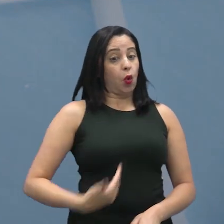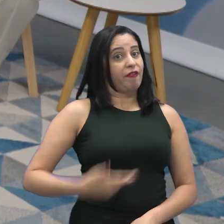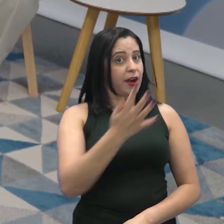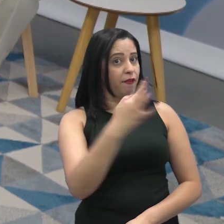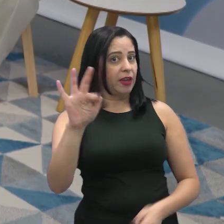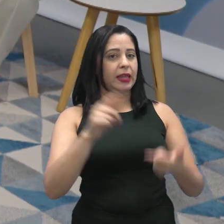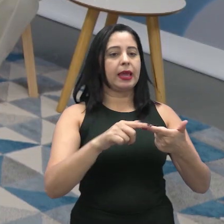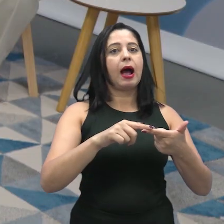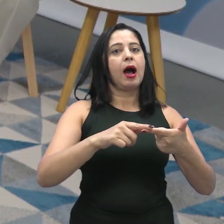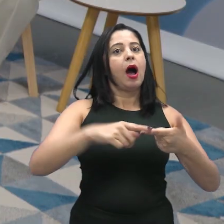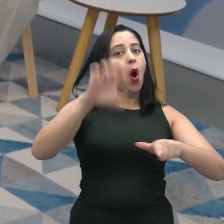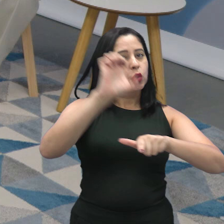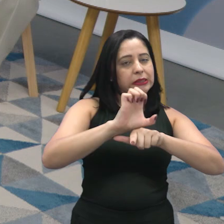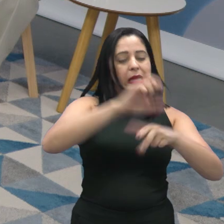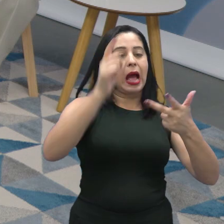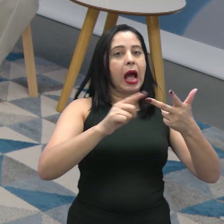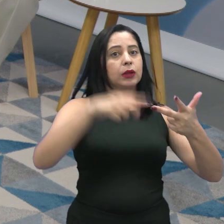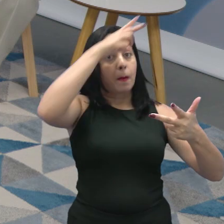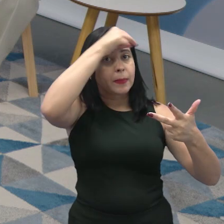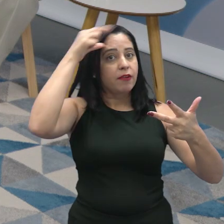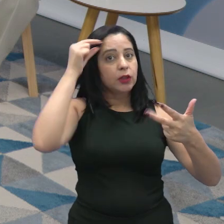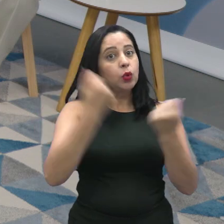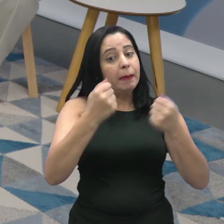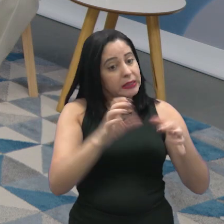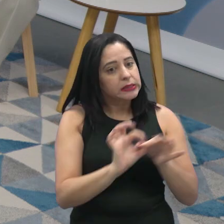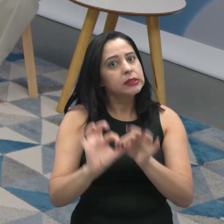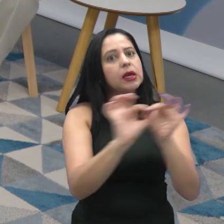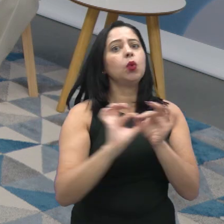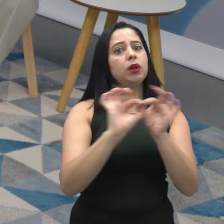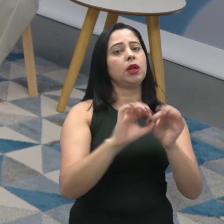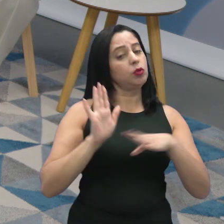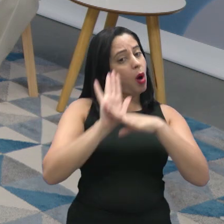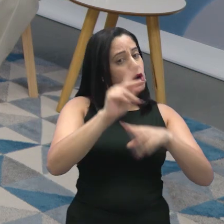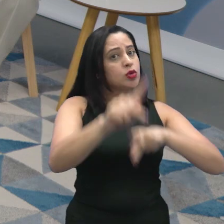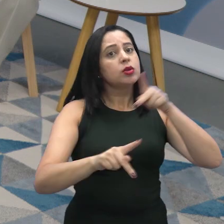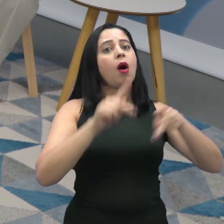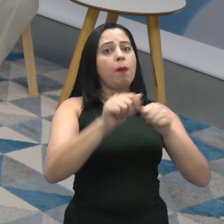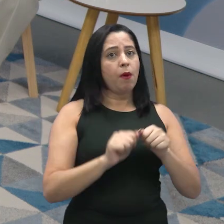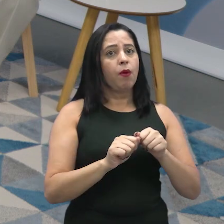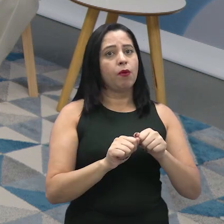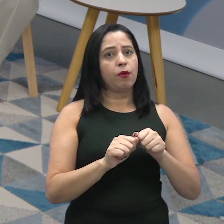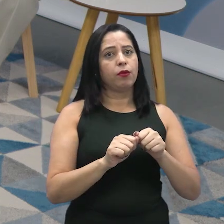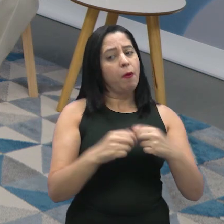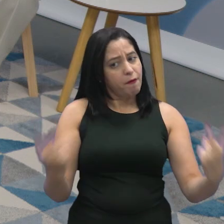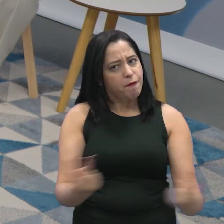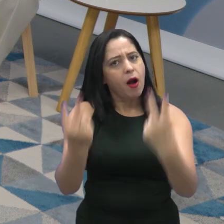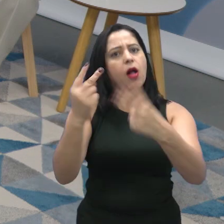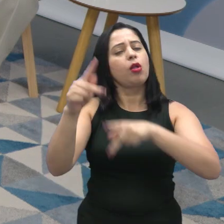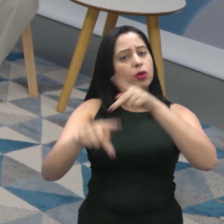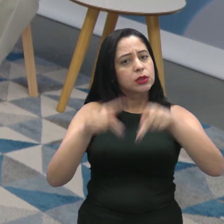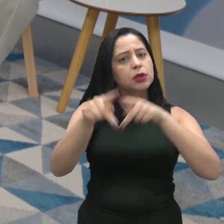estejam ali em sintonia, né, quando diz respeito à população, né, porque é a população que precisa ser valorizada